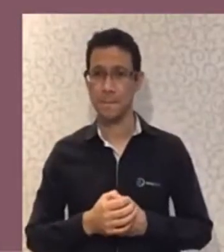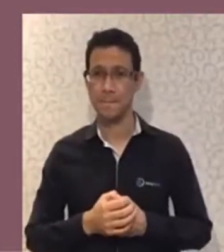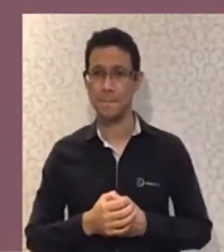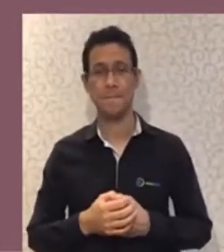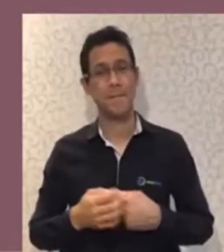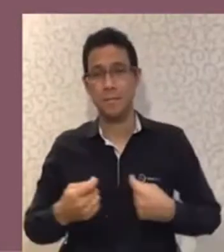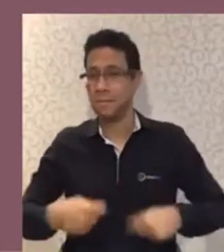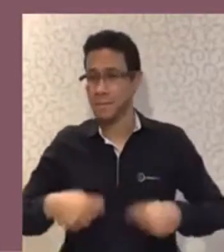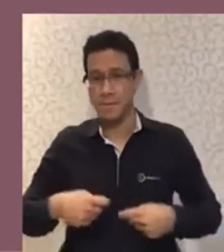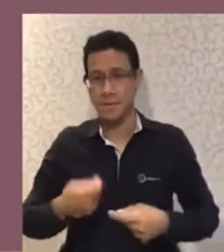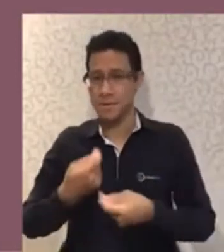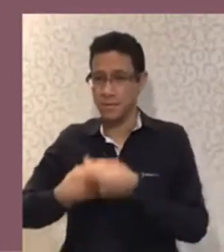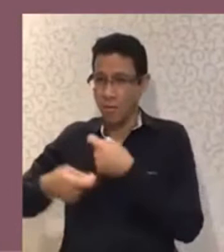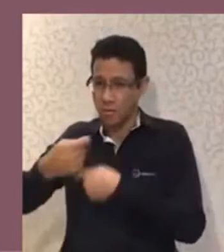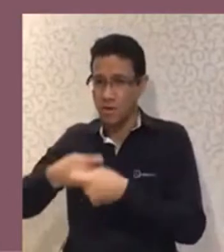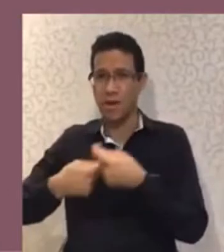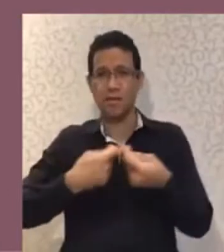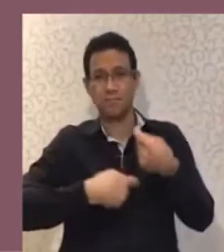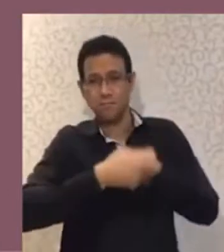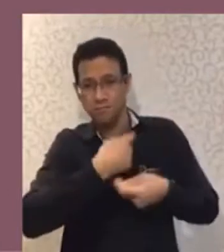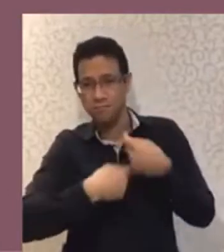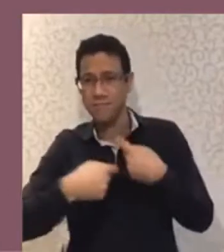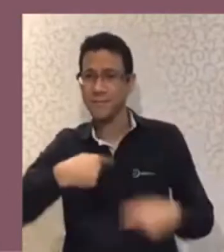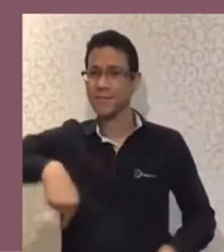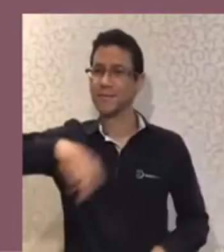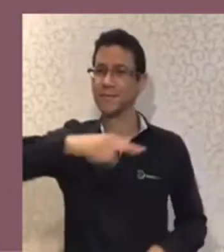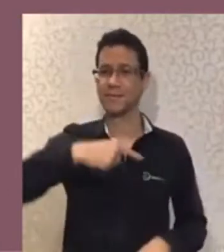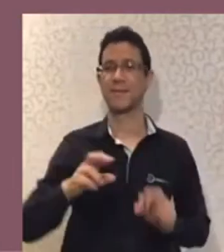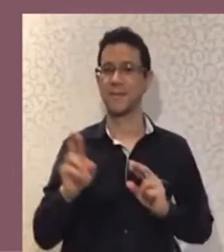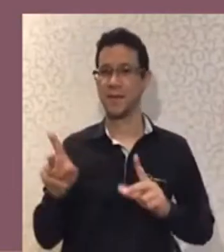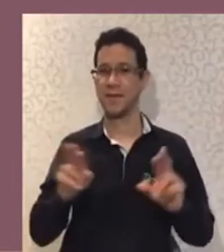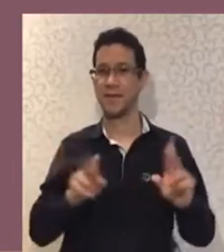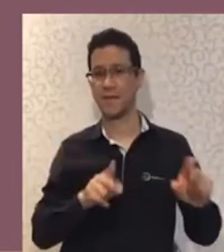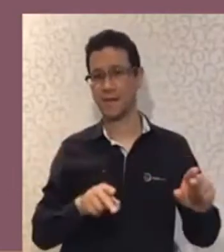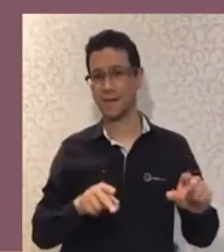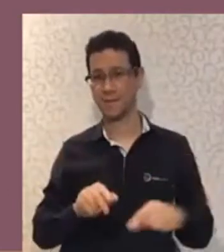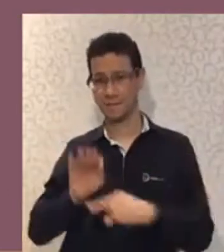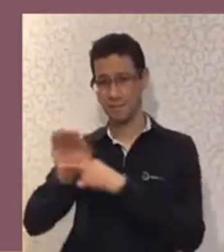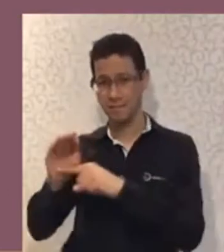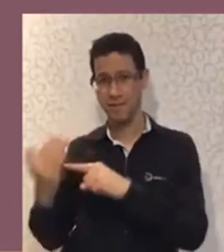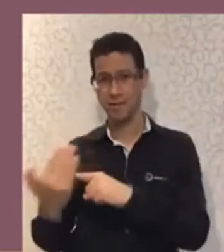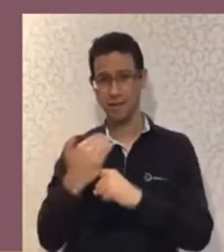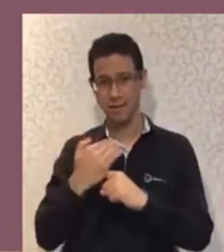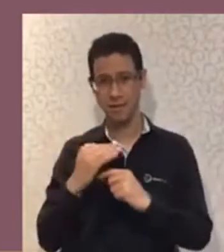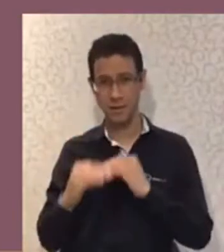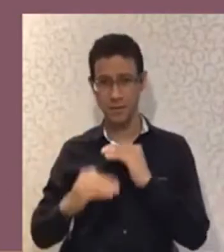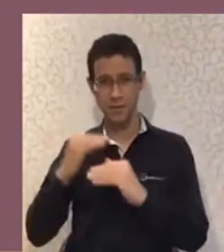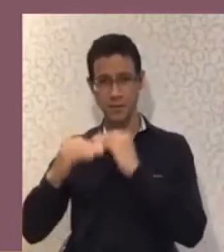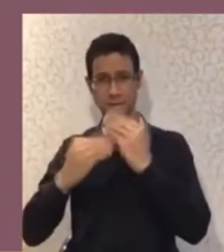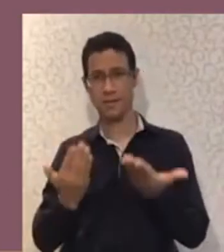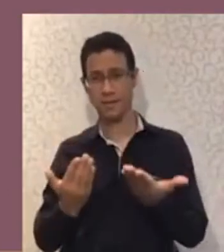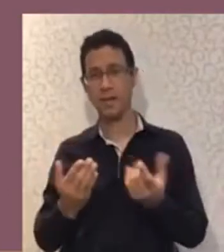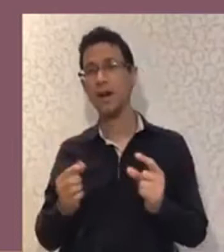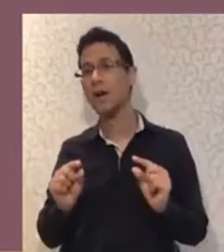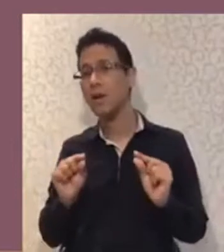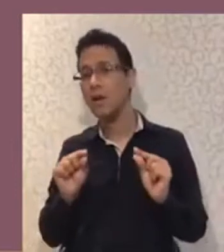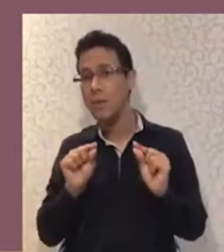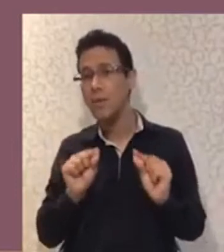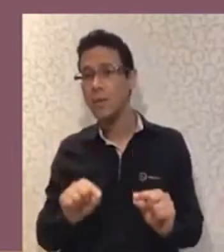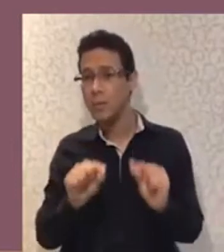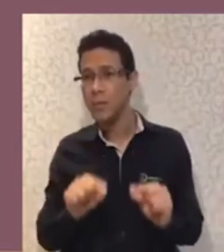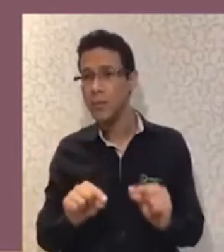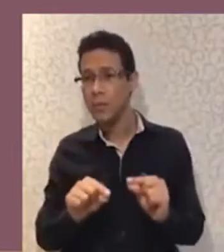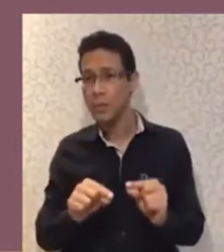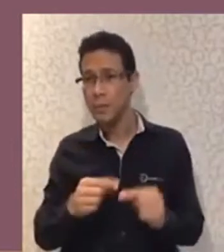negociar nas nossas diferenças. O que vamos construir juntos? A grande pergunta é essa. O que vamos construir juntos